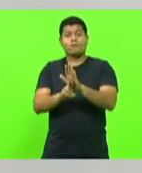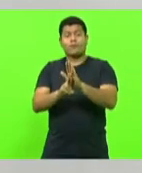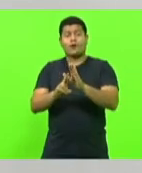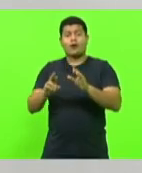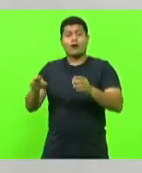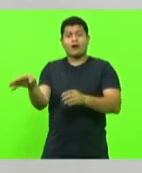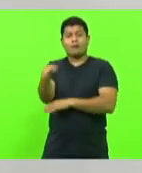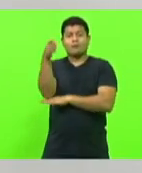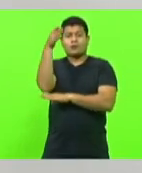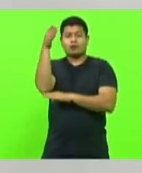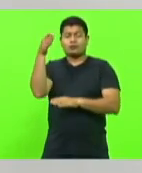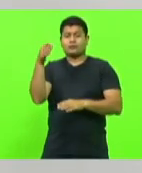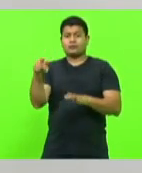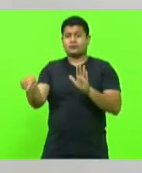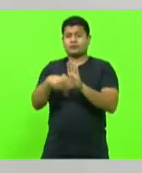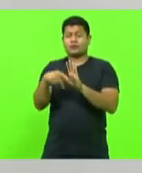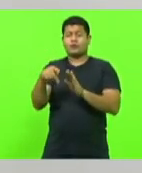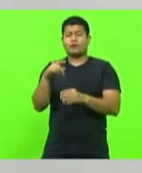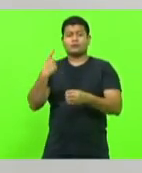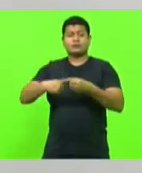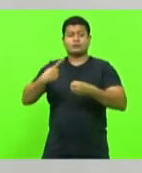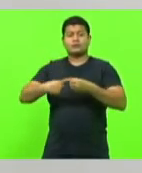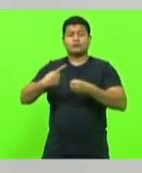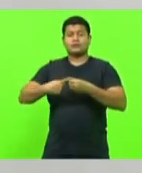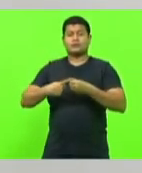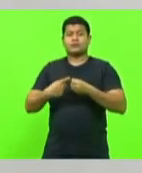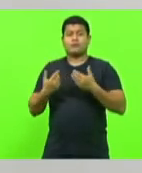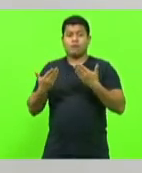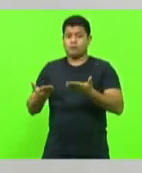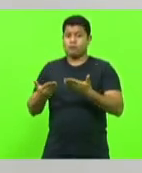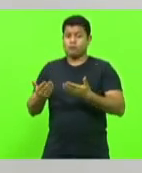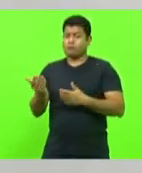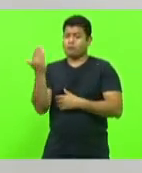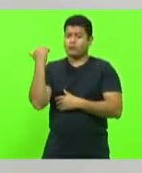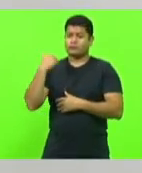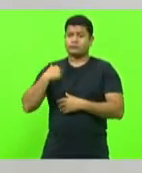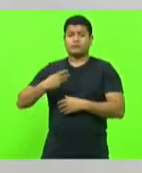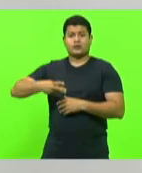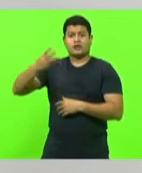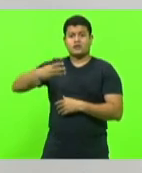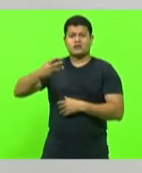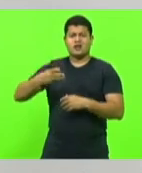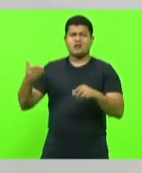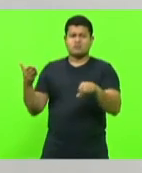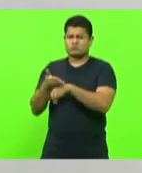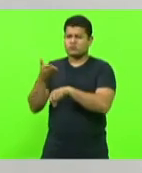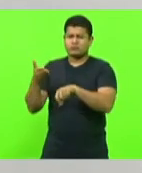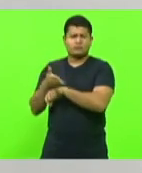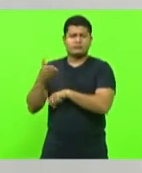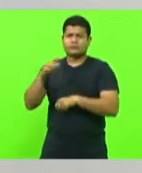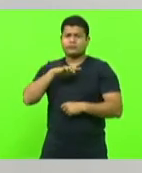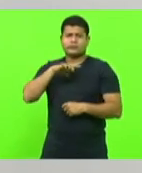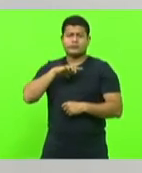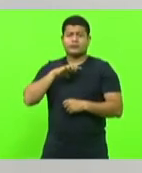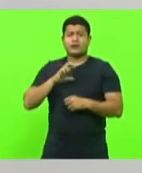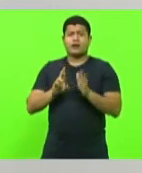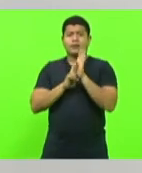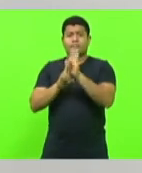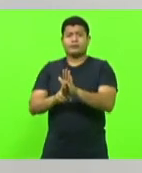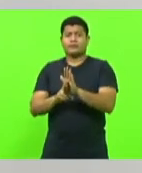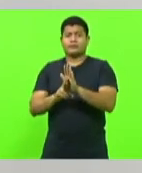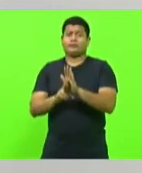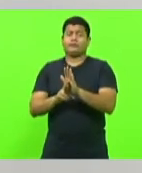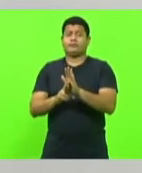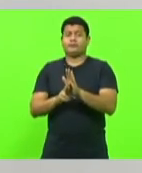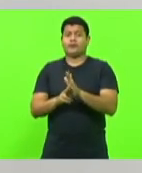município no pódio e dizer assim, ó, fui vice-campeão, fui campeão, fui terceiro colocado, participei, independente, participei representando o meu município. E